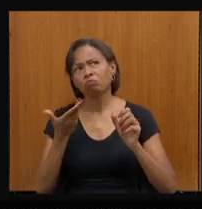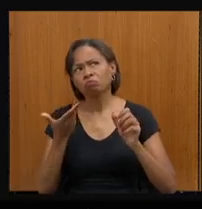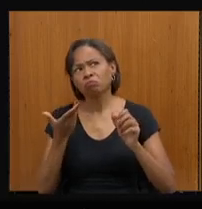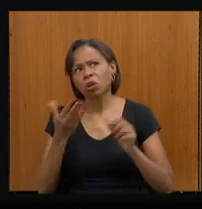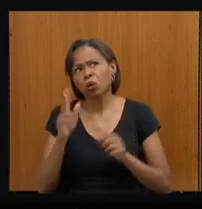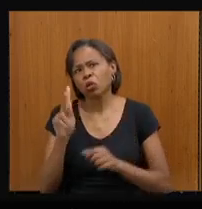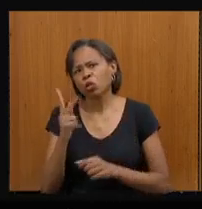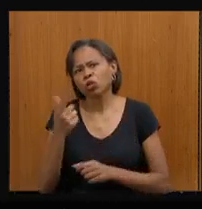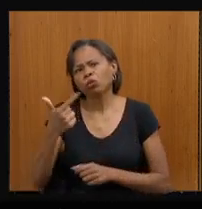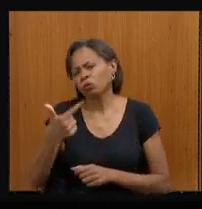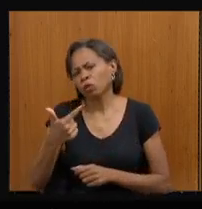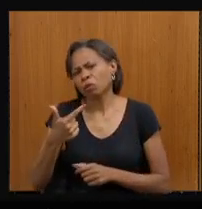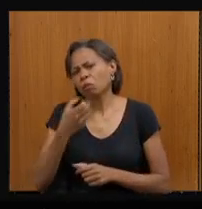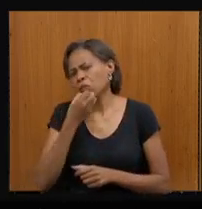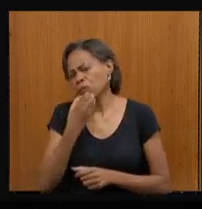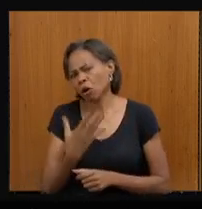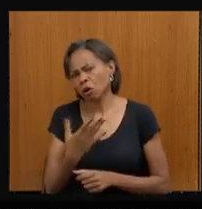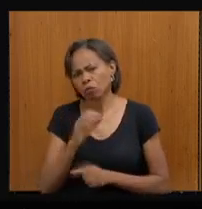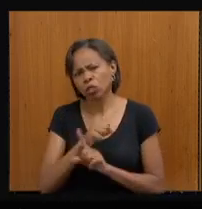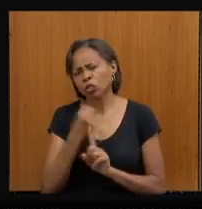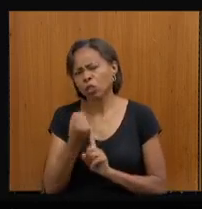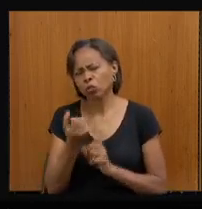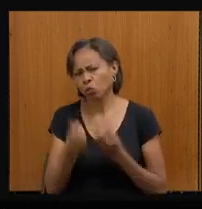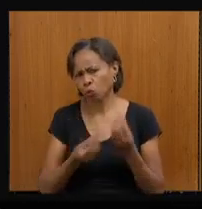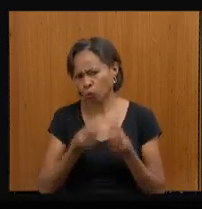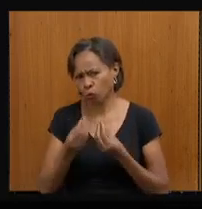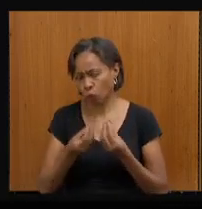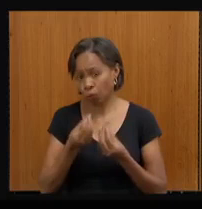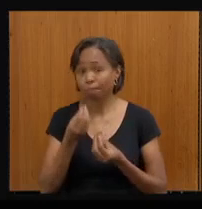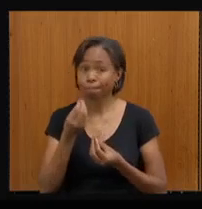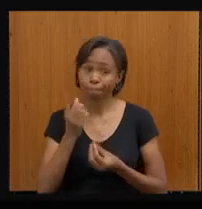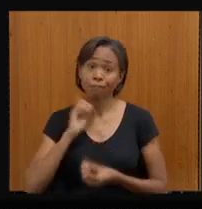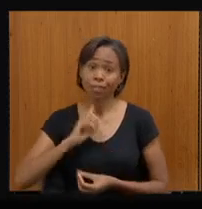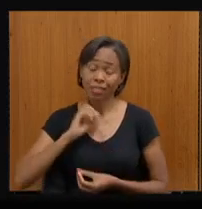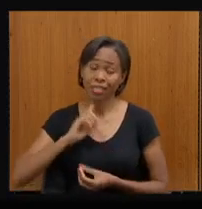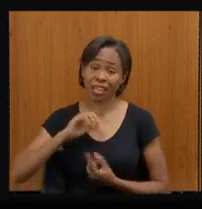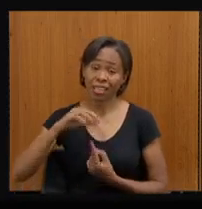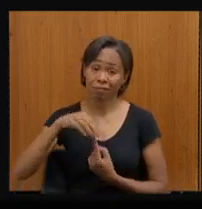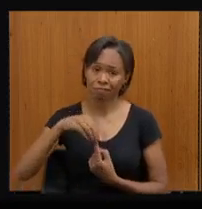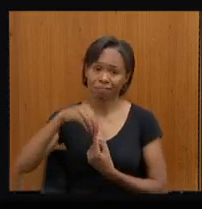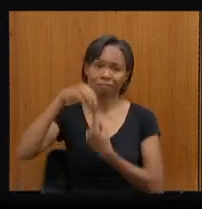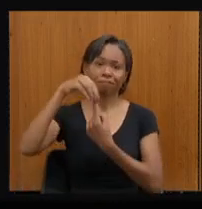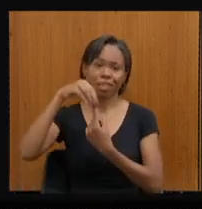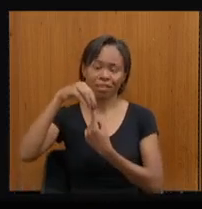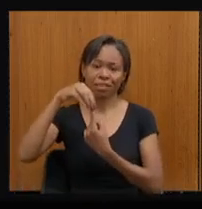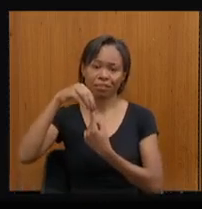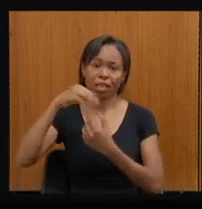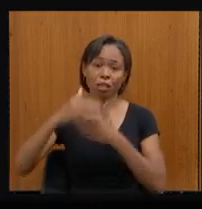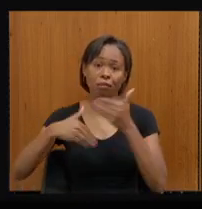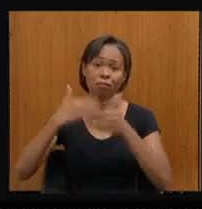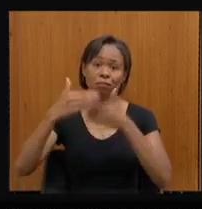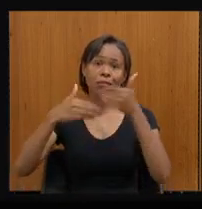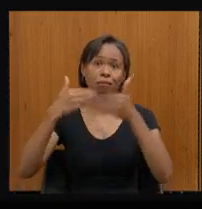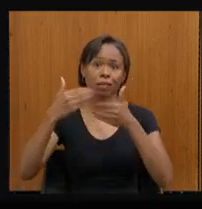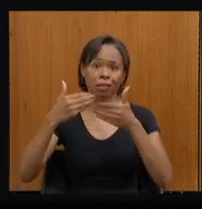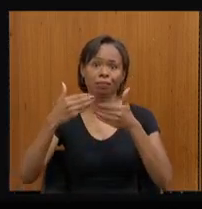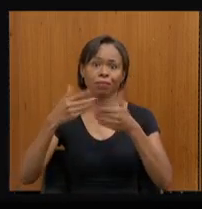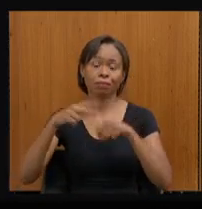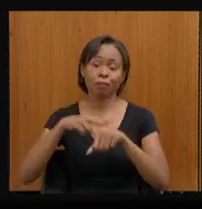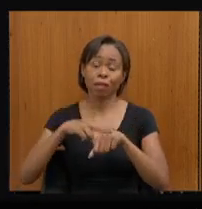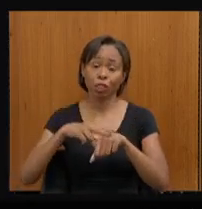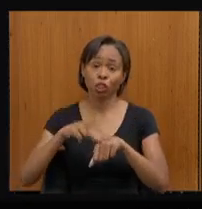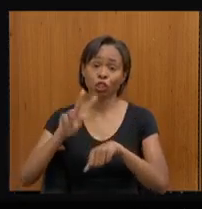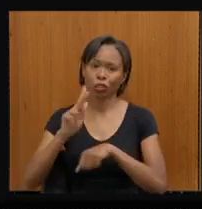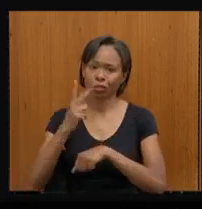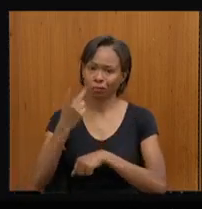nossa sociedade colocar Minas Gerais em destaque neste mercado mundial crescente e demandantes de energias Verde